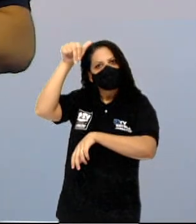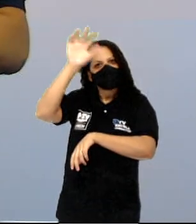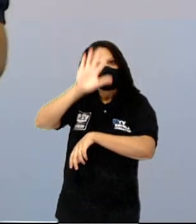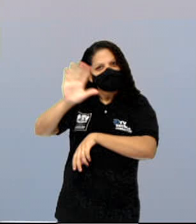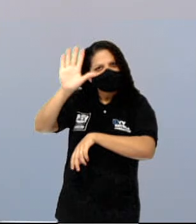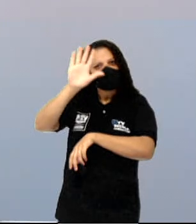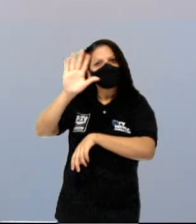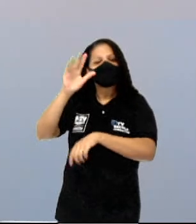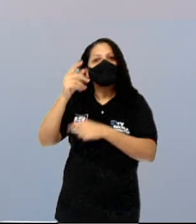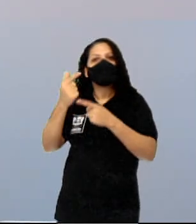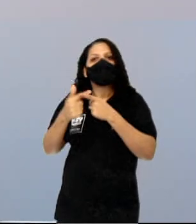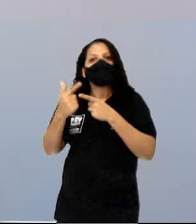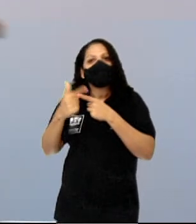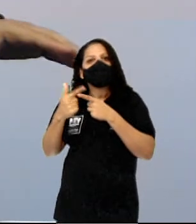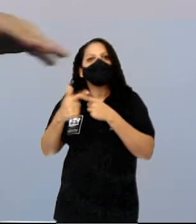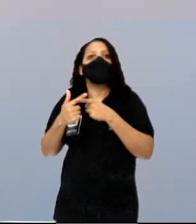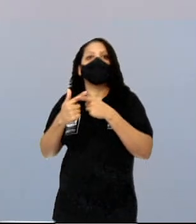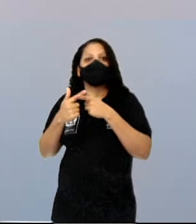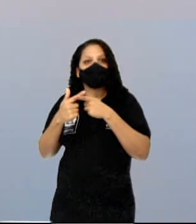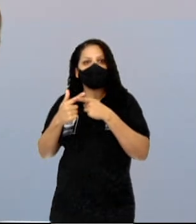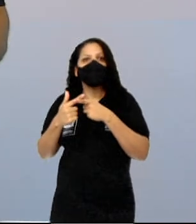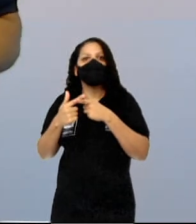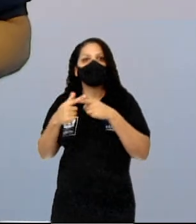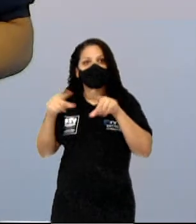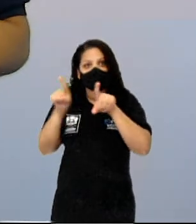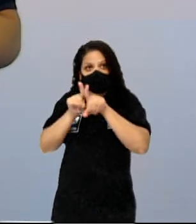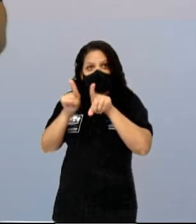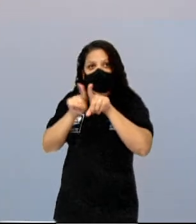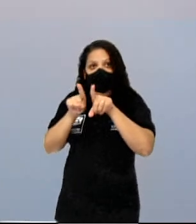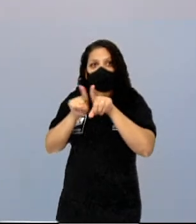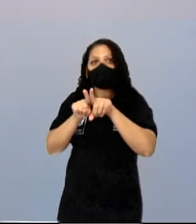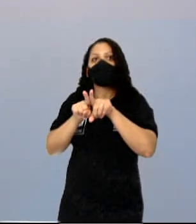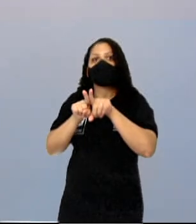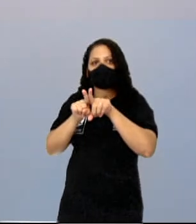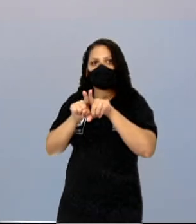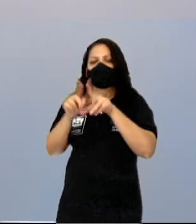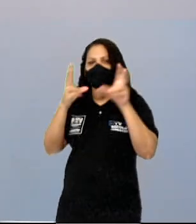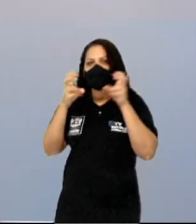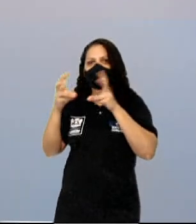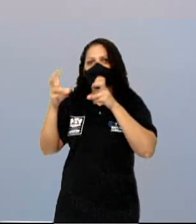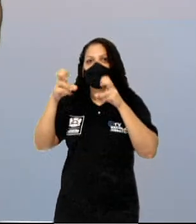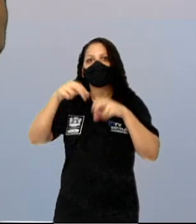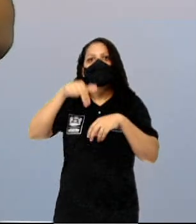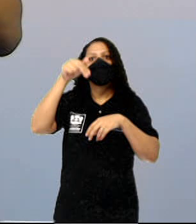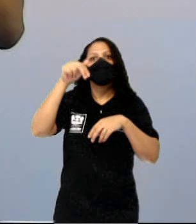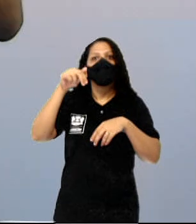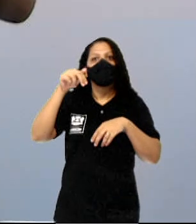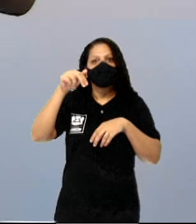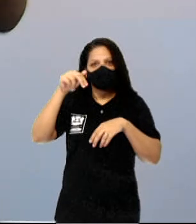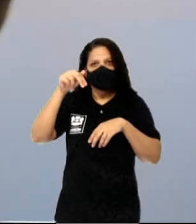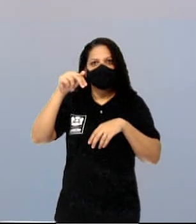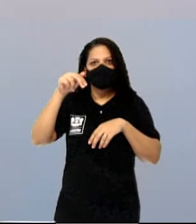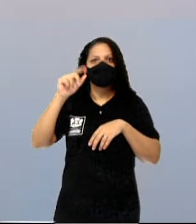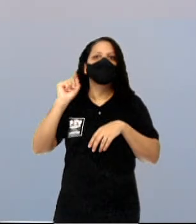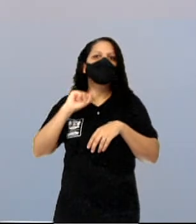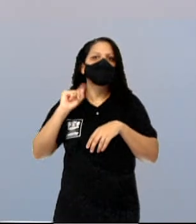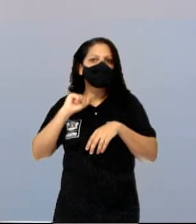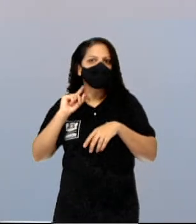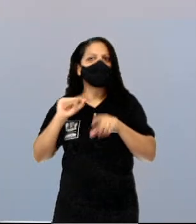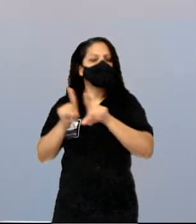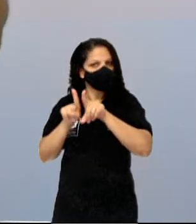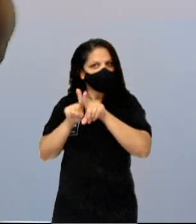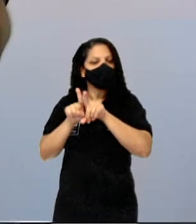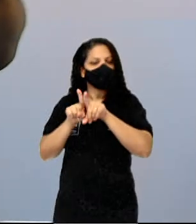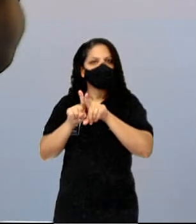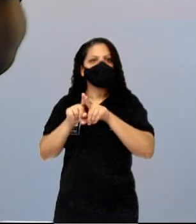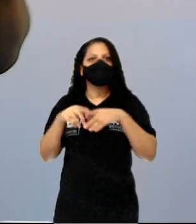do norte de Minas Gerais, que já não é mais Nordeste. Como nós estamos falando de uma região gigantesca,